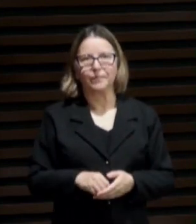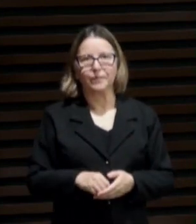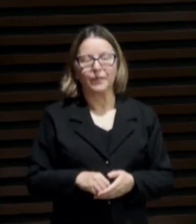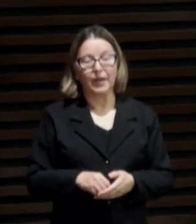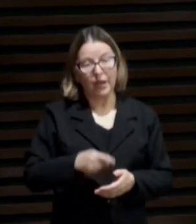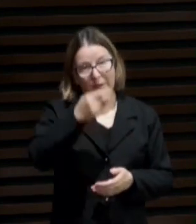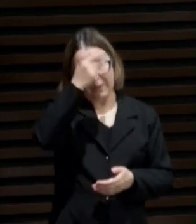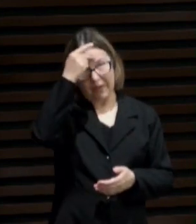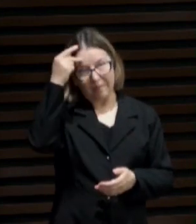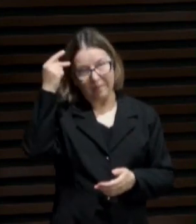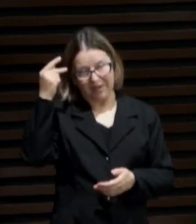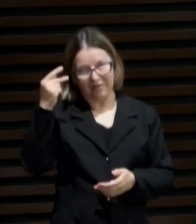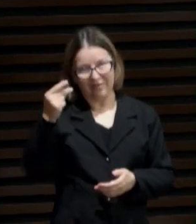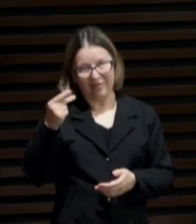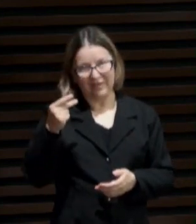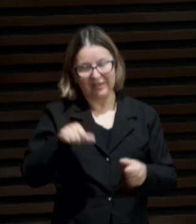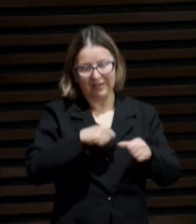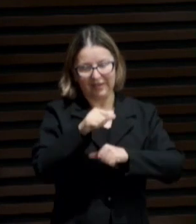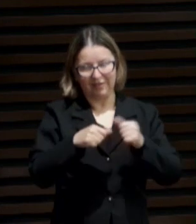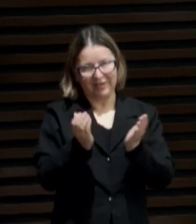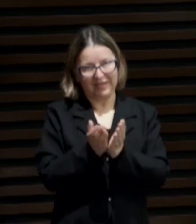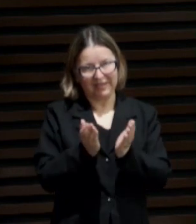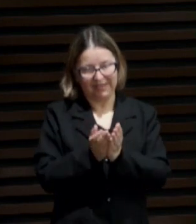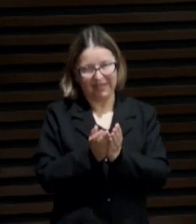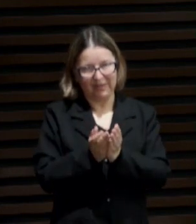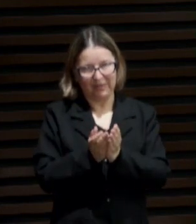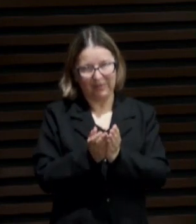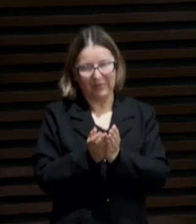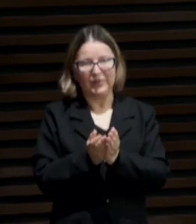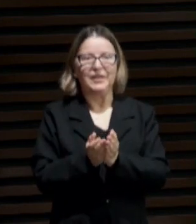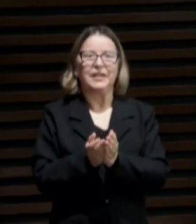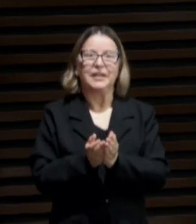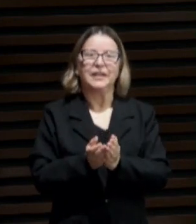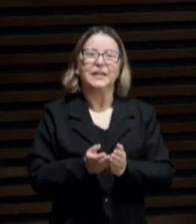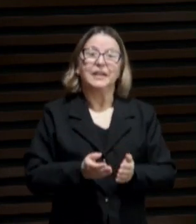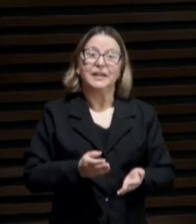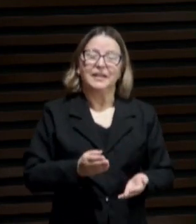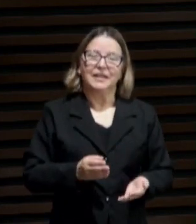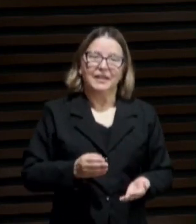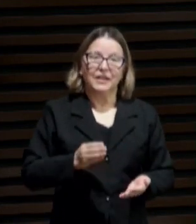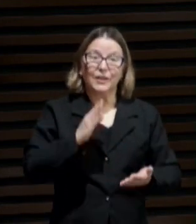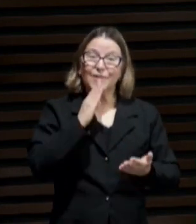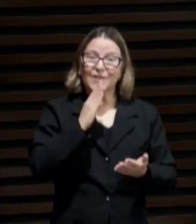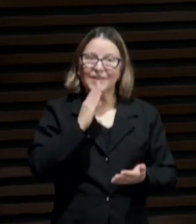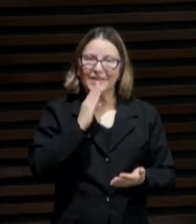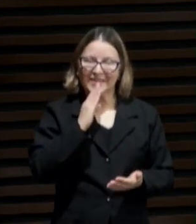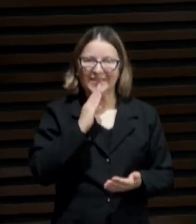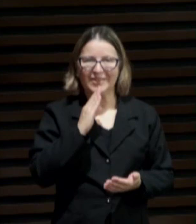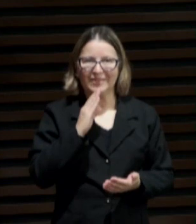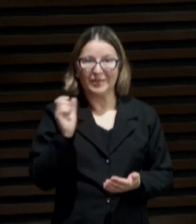cristão é aquele que chegou ao conhecimento de Cristo, que é a verdade, e nisso